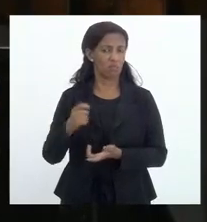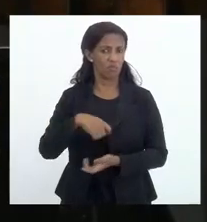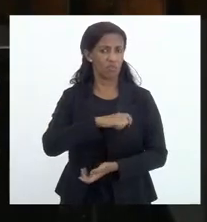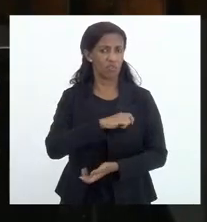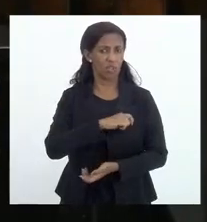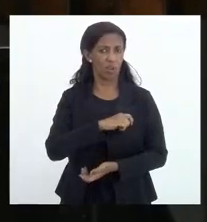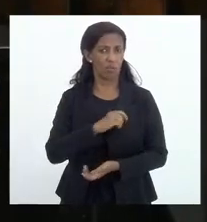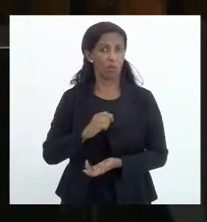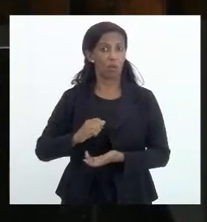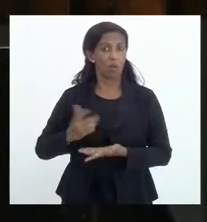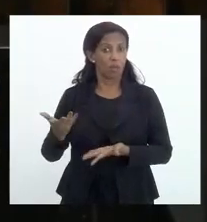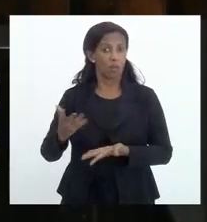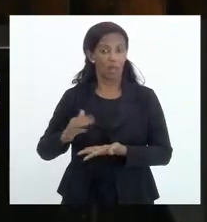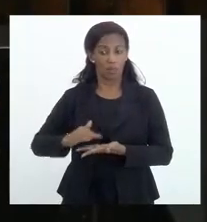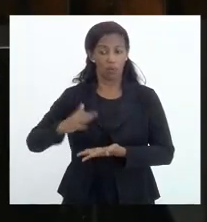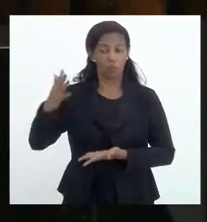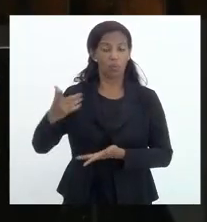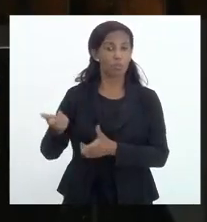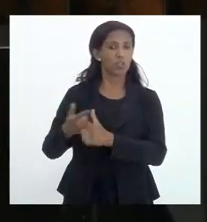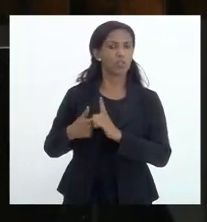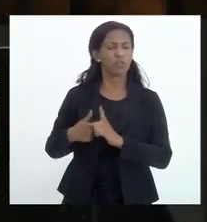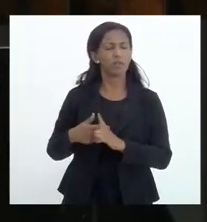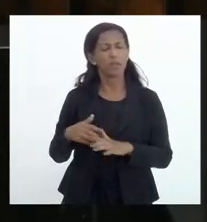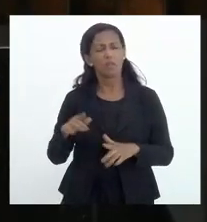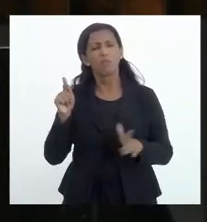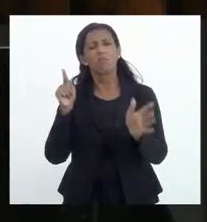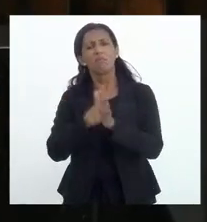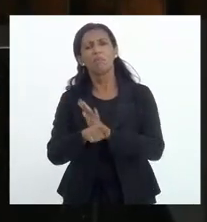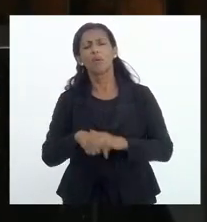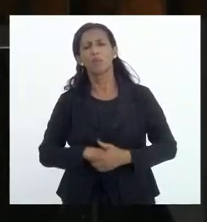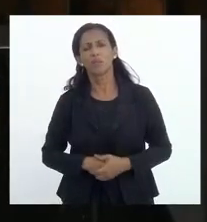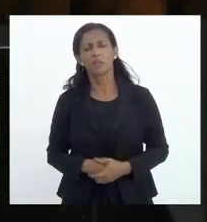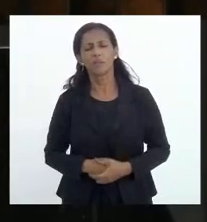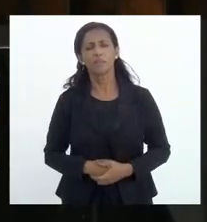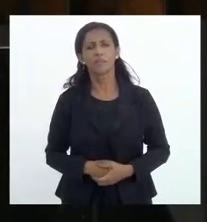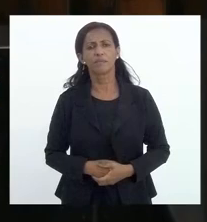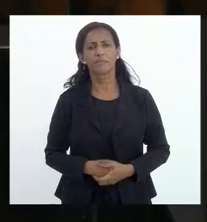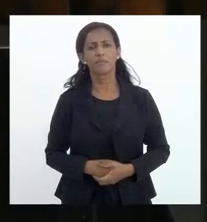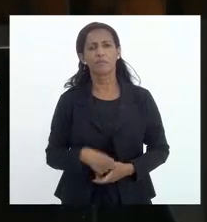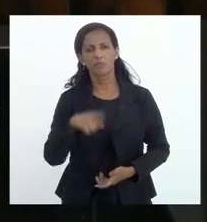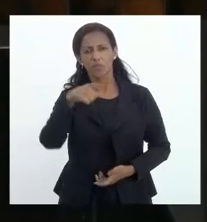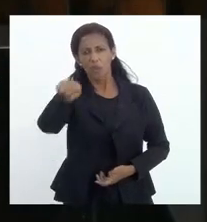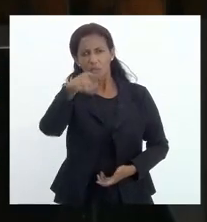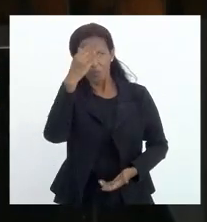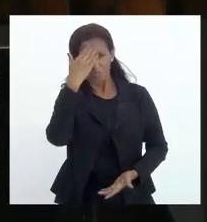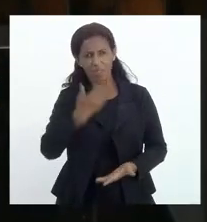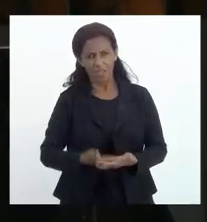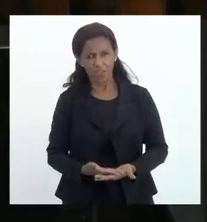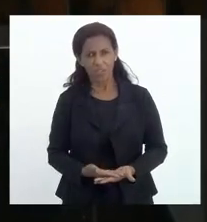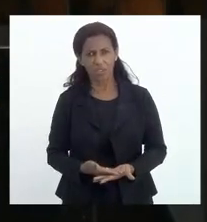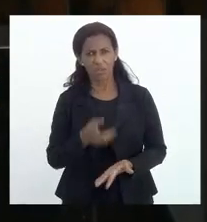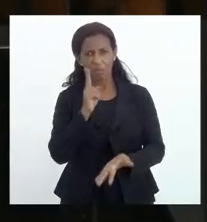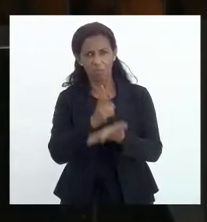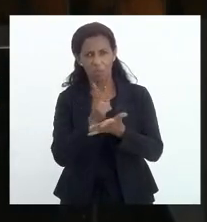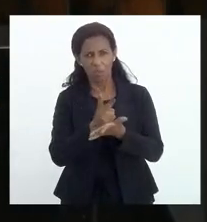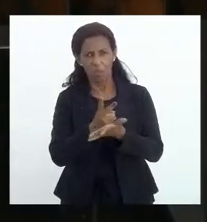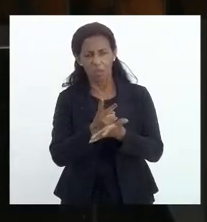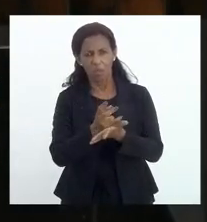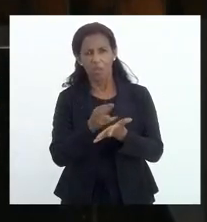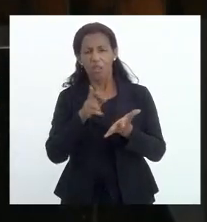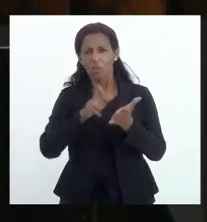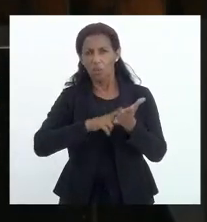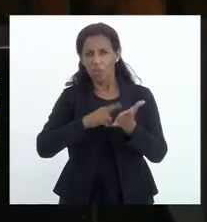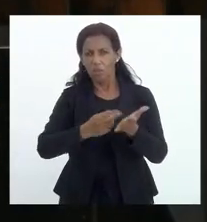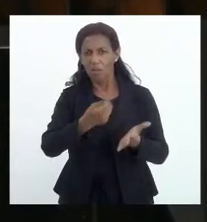nosso endividamento. E a pergunta é, afinal de contas, deputado Rubens Montempo, vocês acreditam mesmo que o regime de recuperação